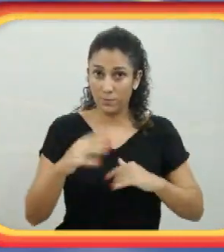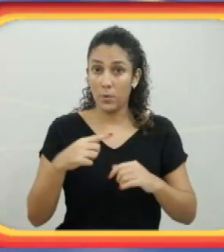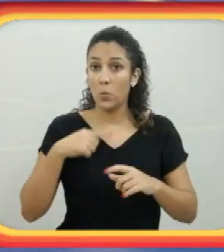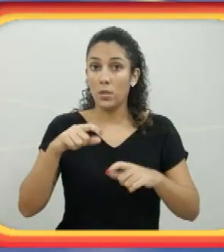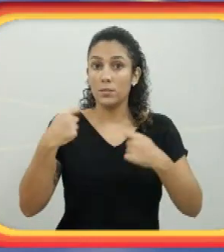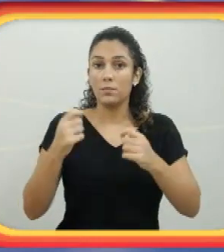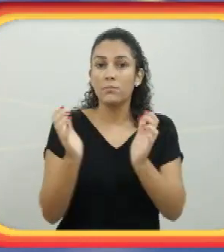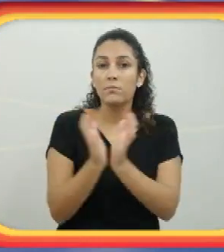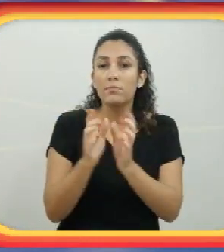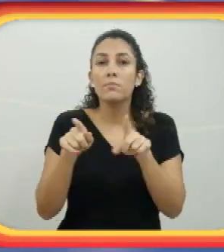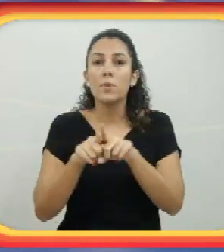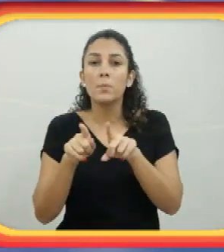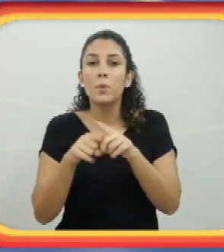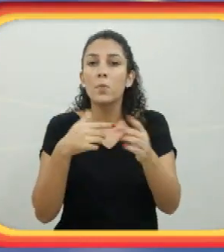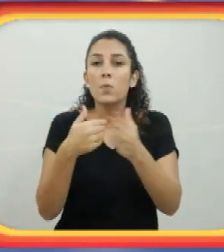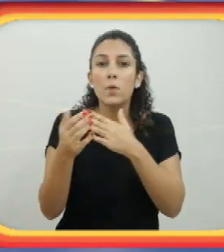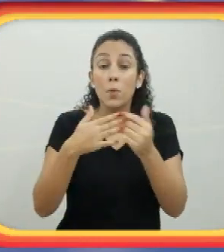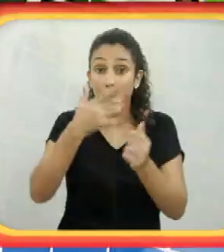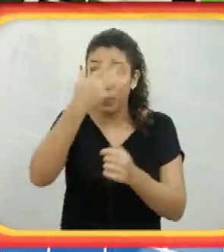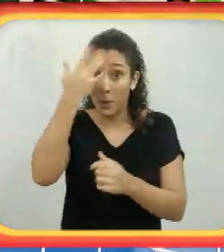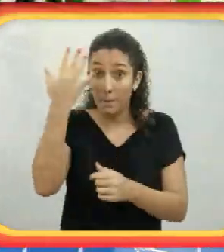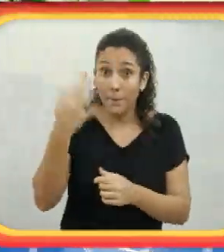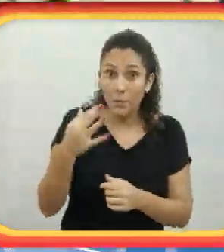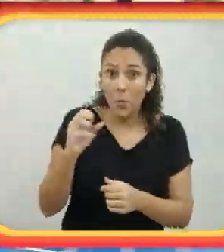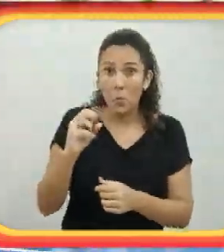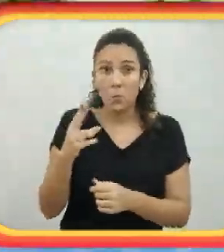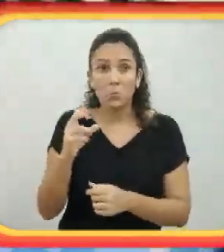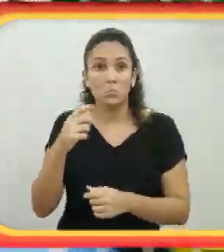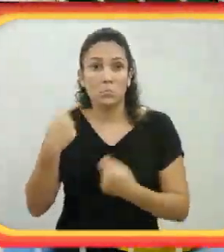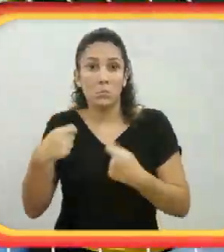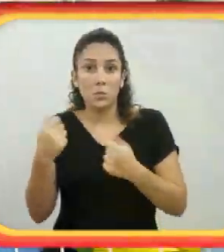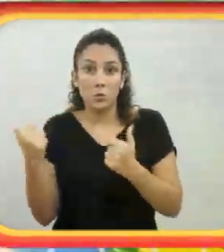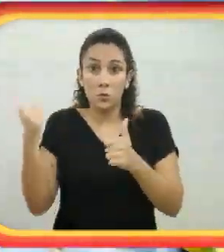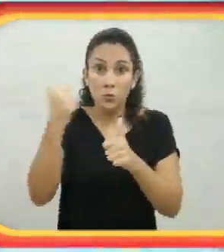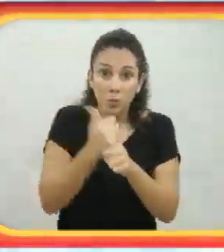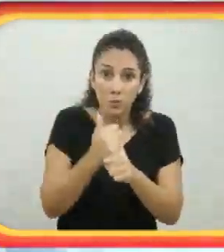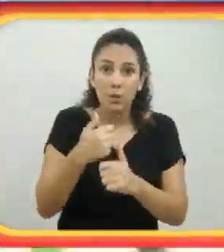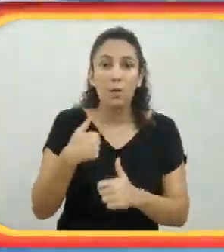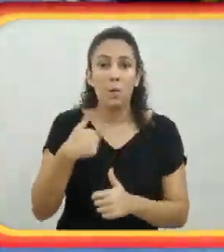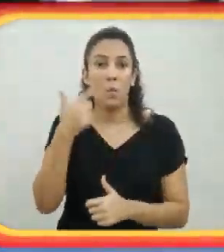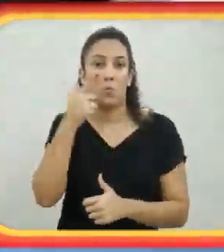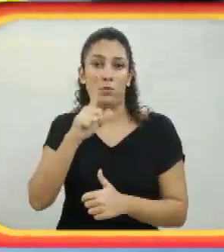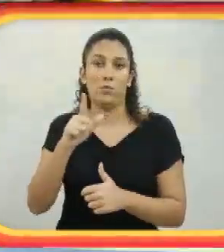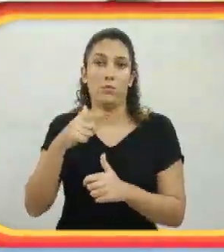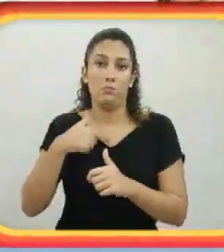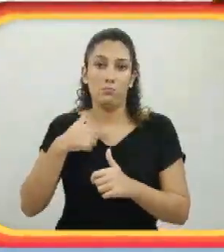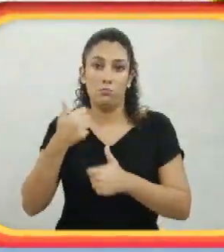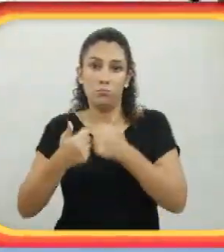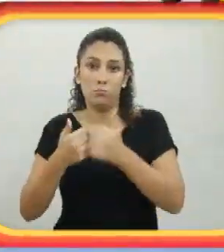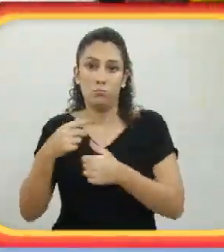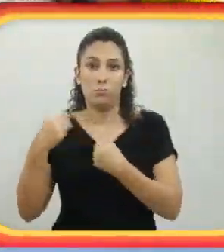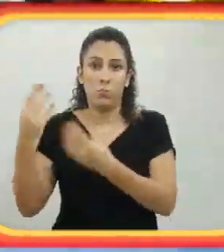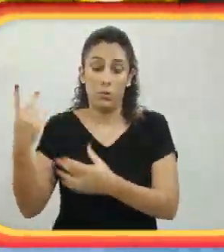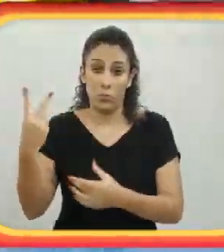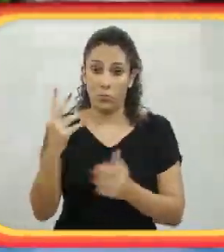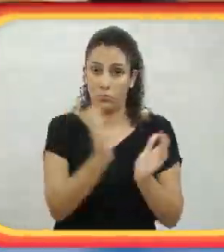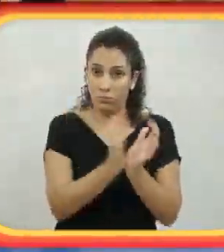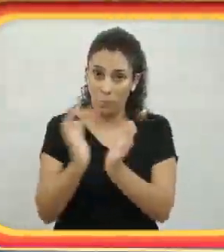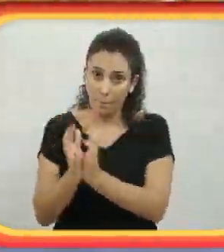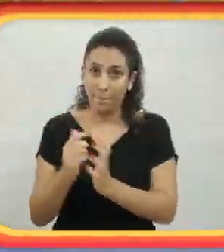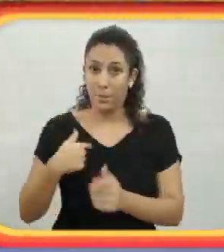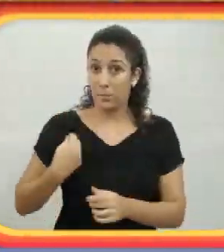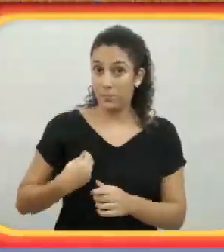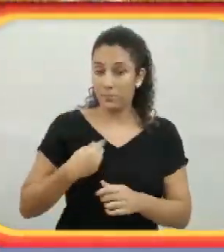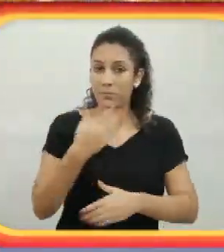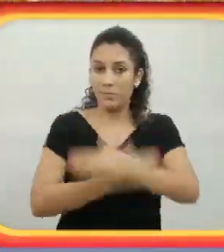machucar, ou mesmo se precisar fazer uma substituição, eu consigo jogar nas 2 alas sossegado. Eu participei da Paralimpíada do Rio 2016, onde a gente